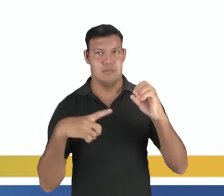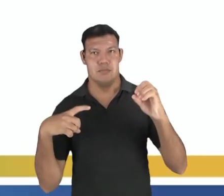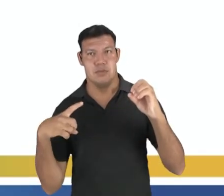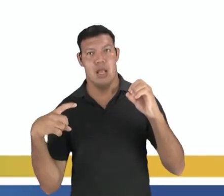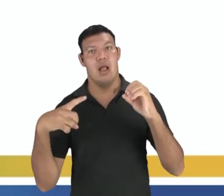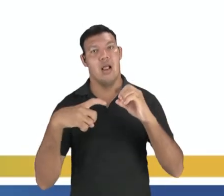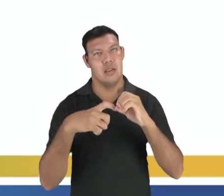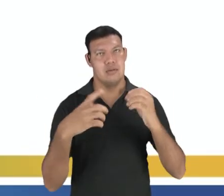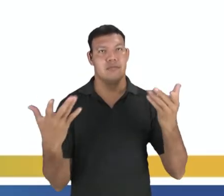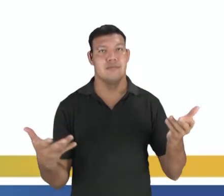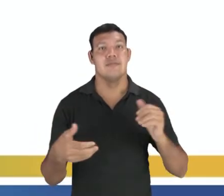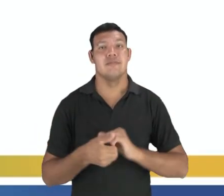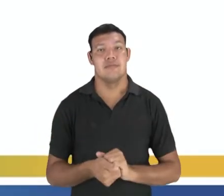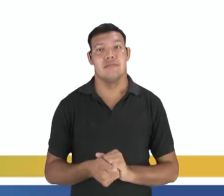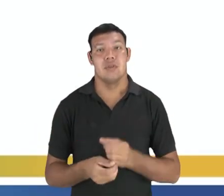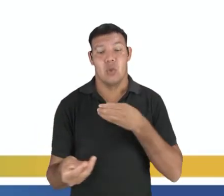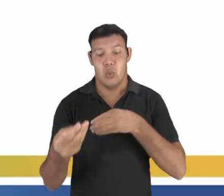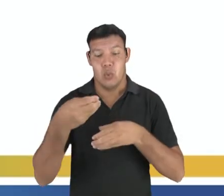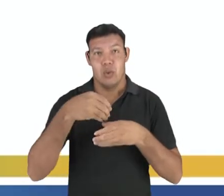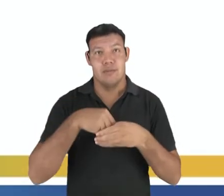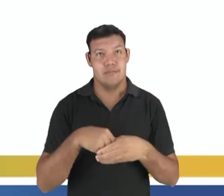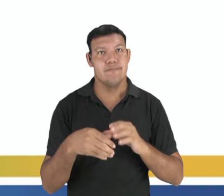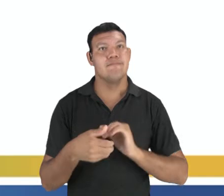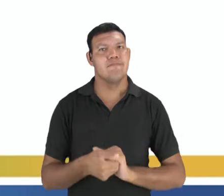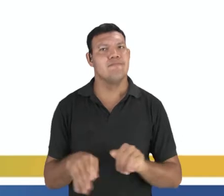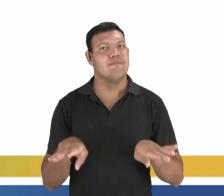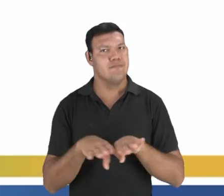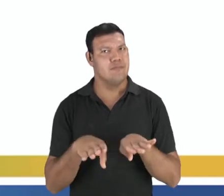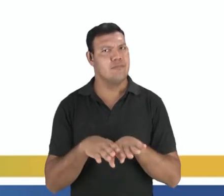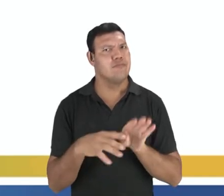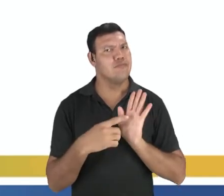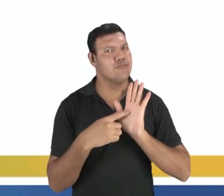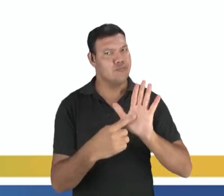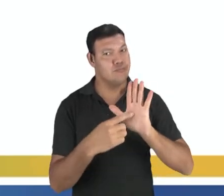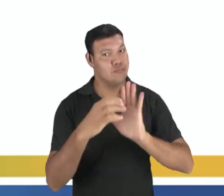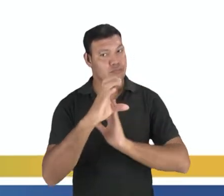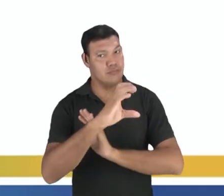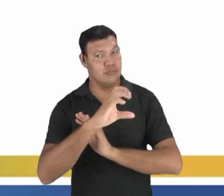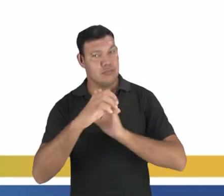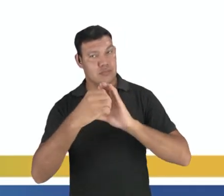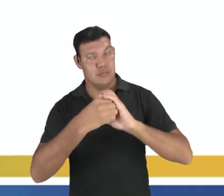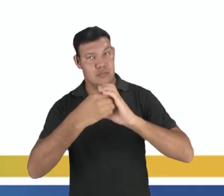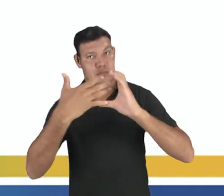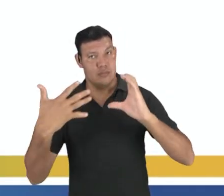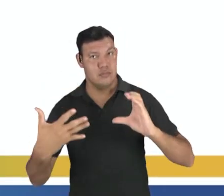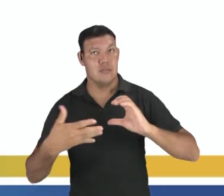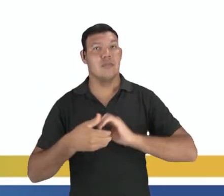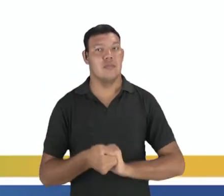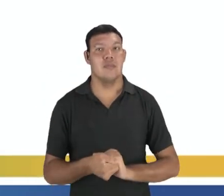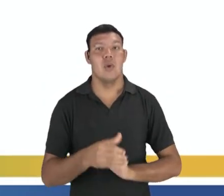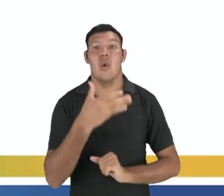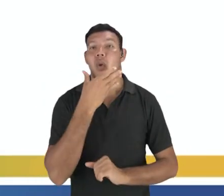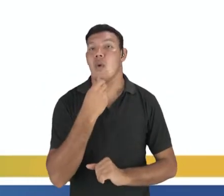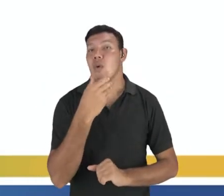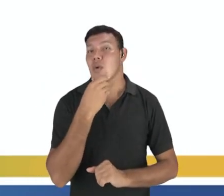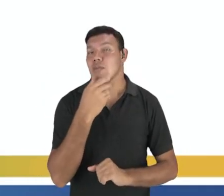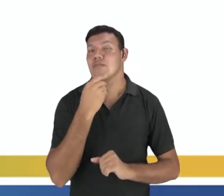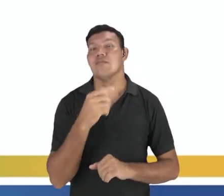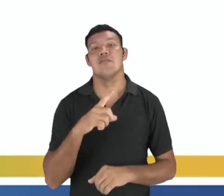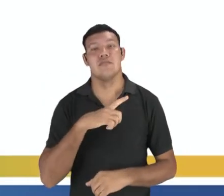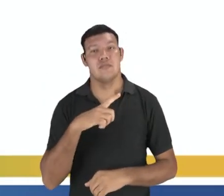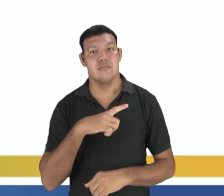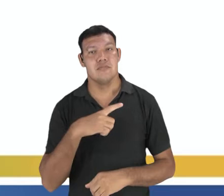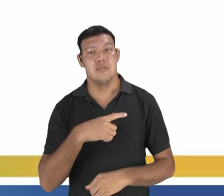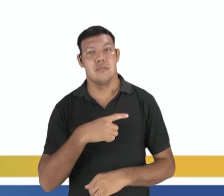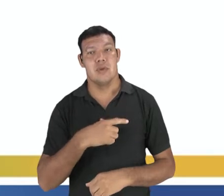E ainda sobre os órgãos internos, o que a gente pode trazer de característica? Que os homens podem realizar um processo